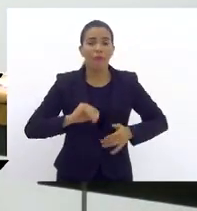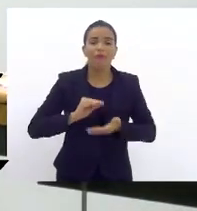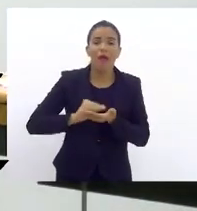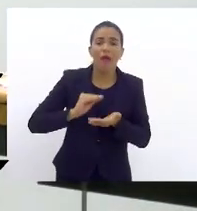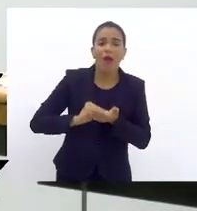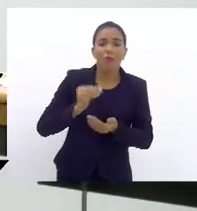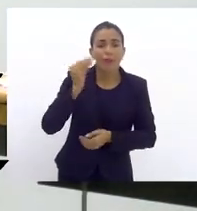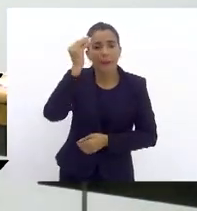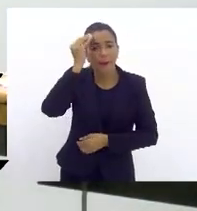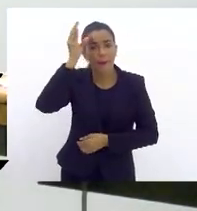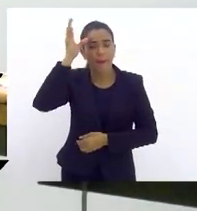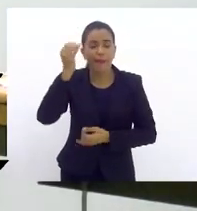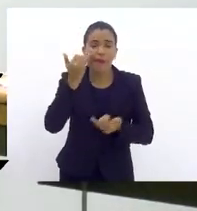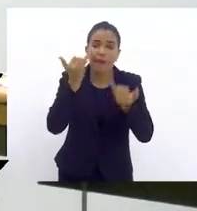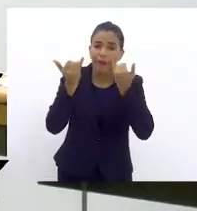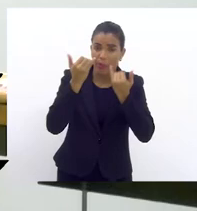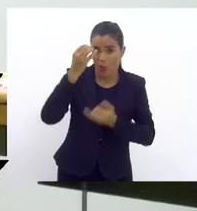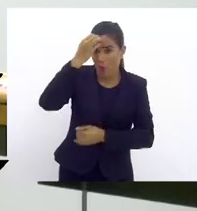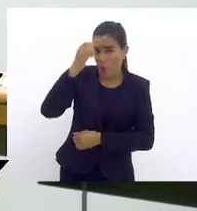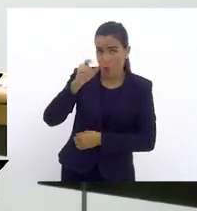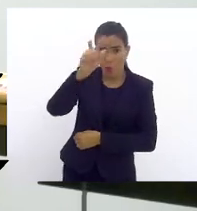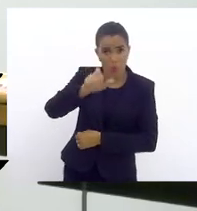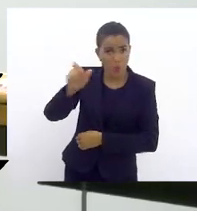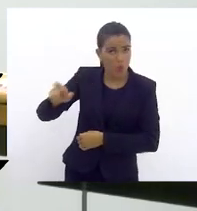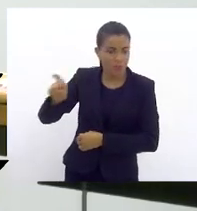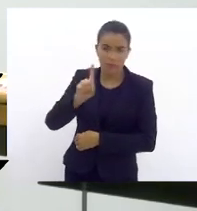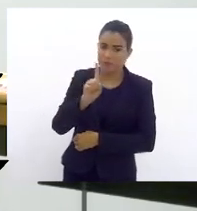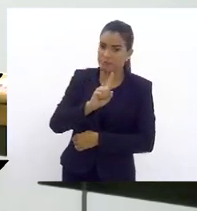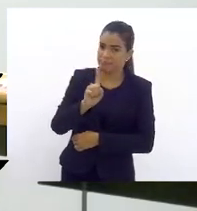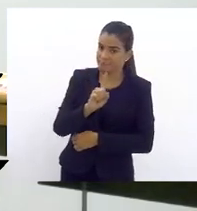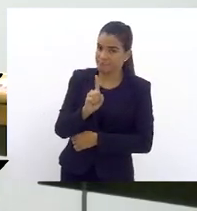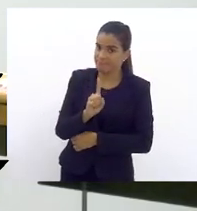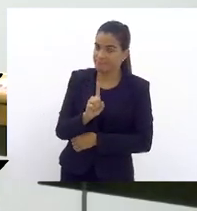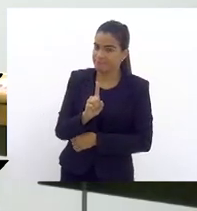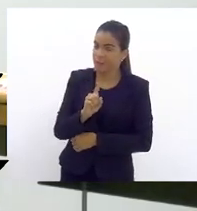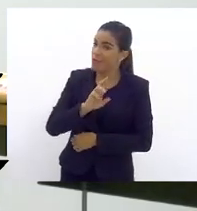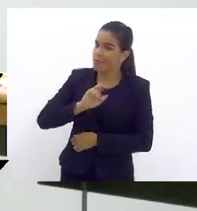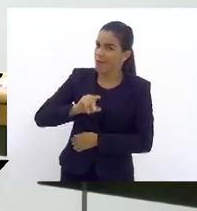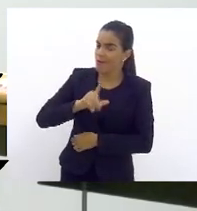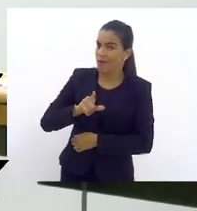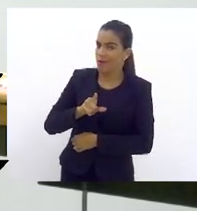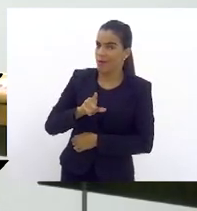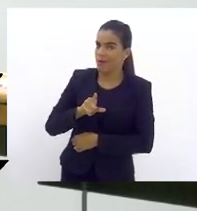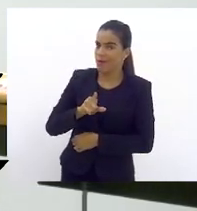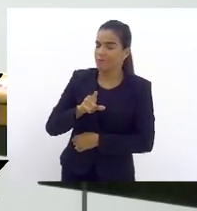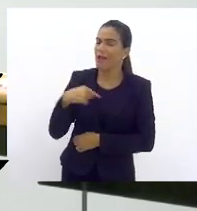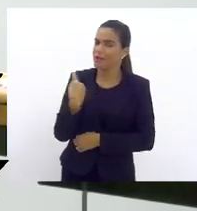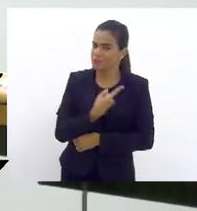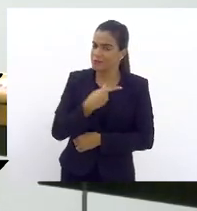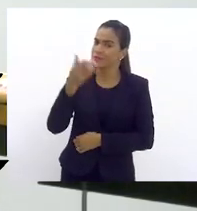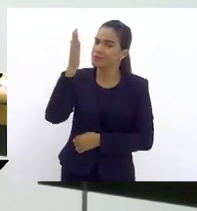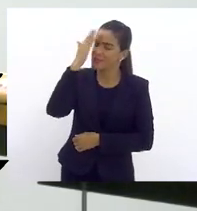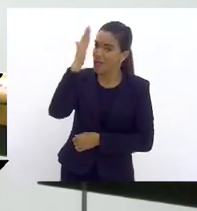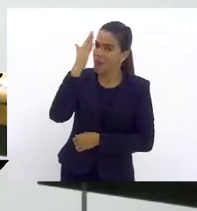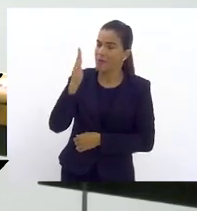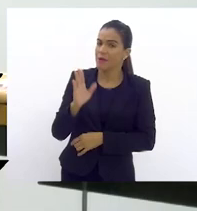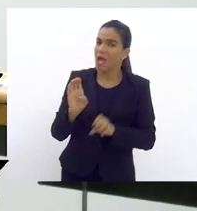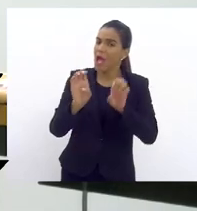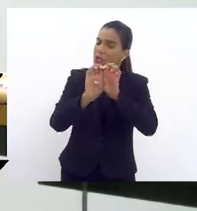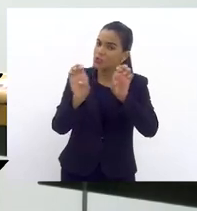de conhecimento isso não é culpa deles também disse não é a gente sabe disso a estrutura